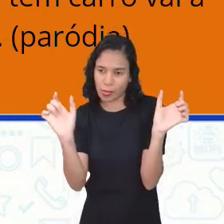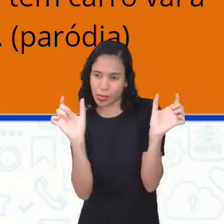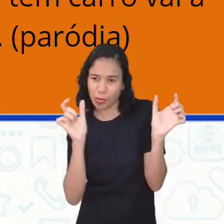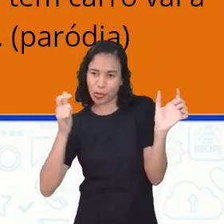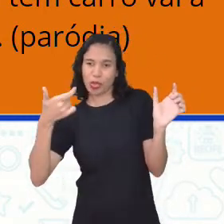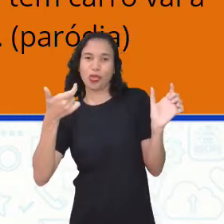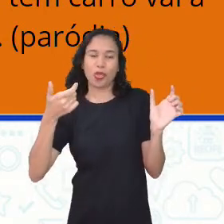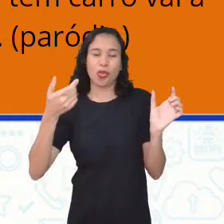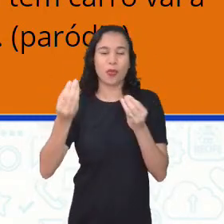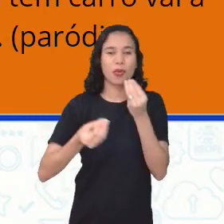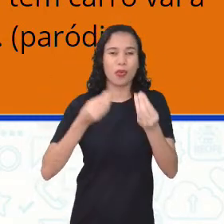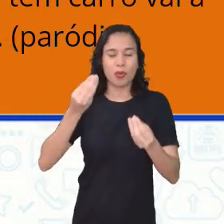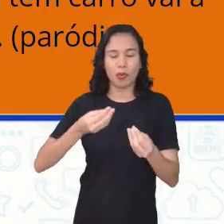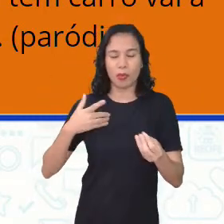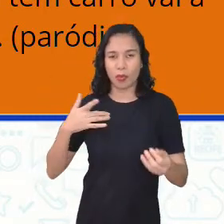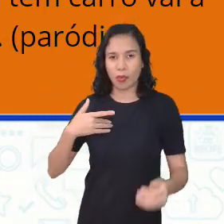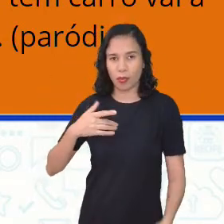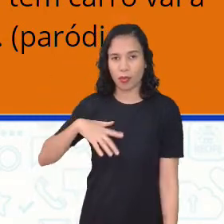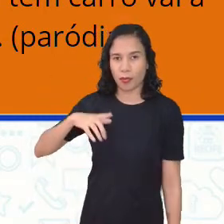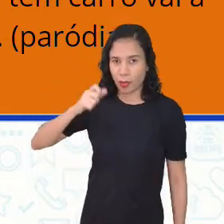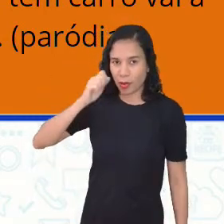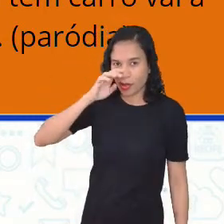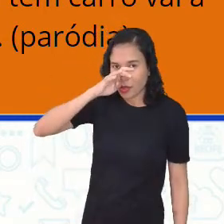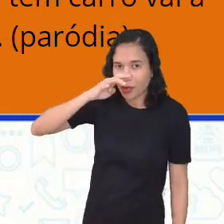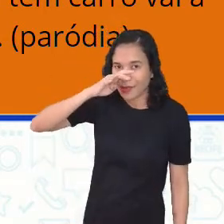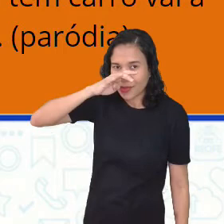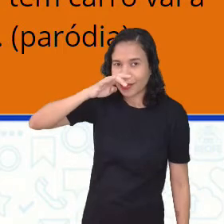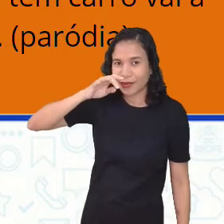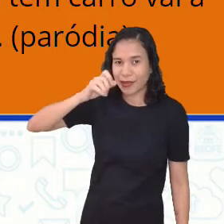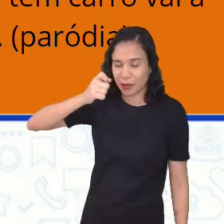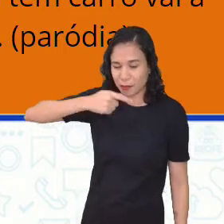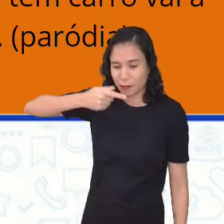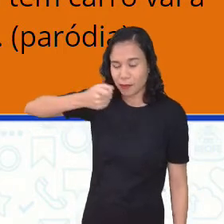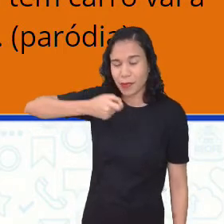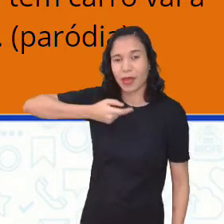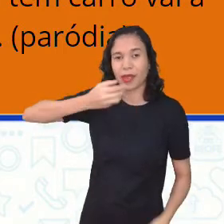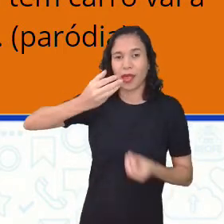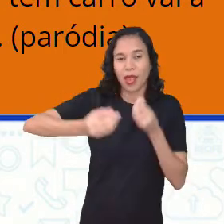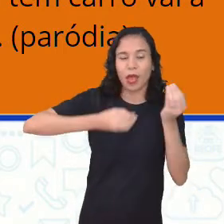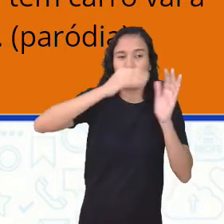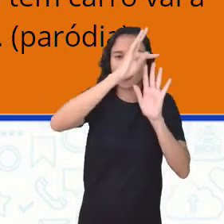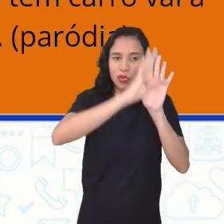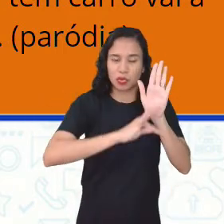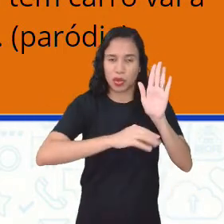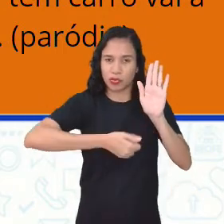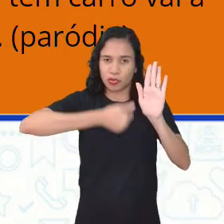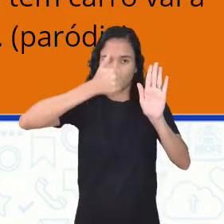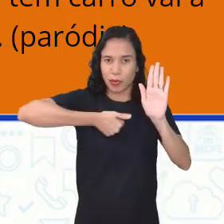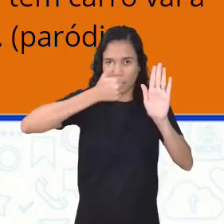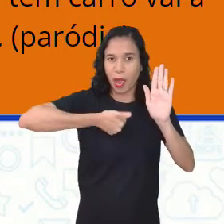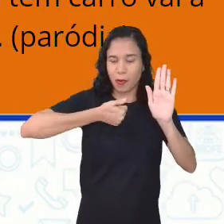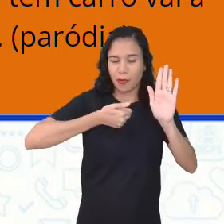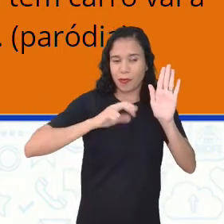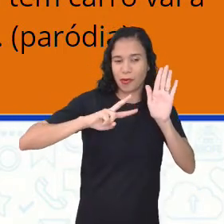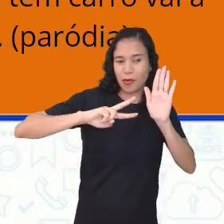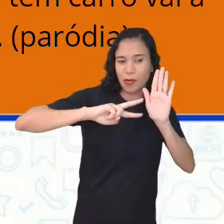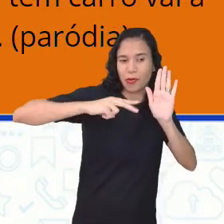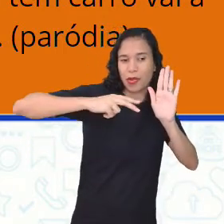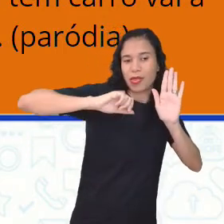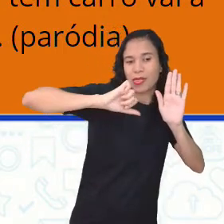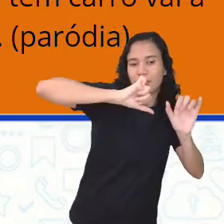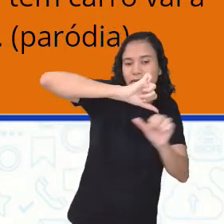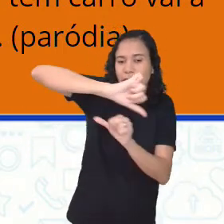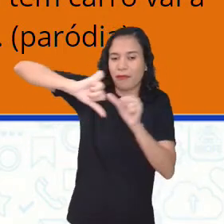de crítica irônica de caráter humorístico. A paródia existe para subverter o texto que foi escrito e torná-lo